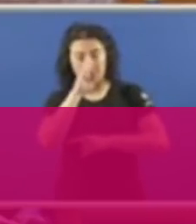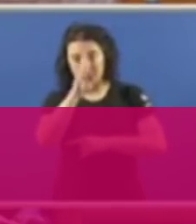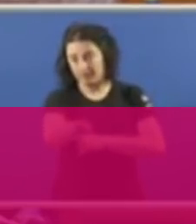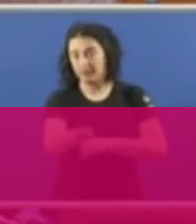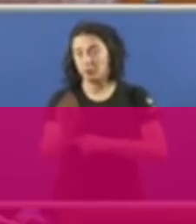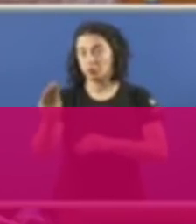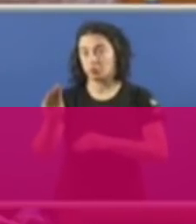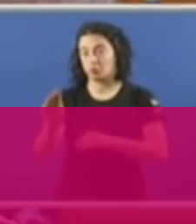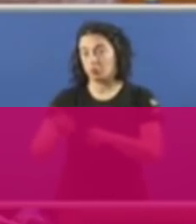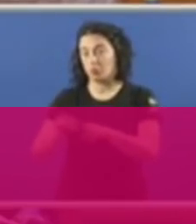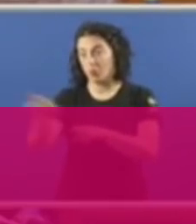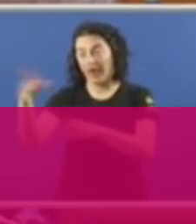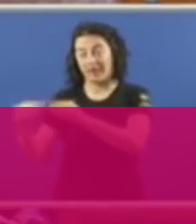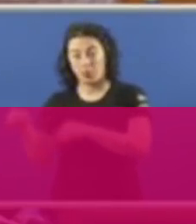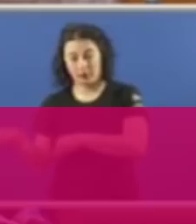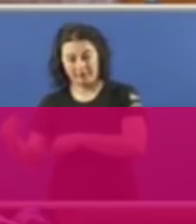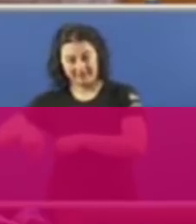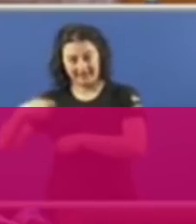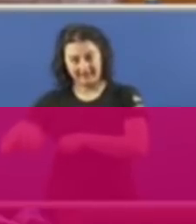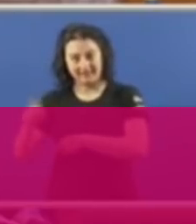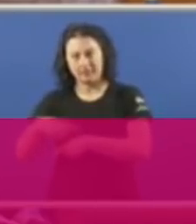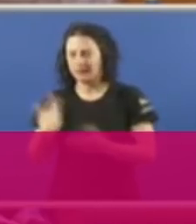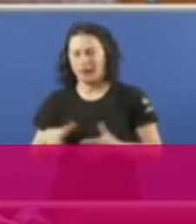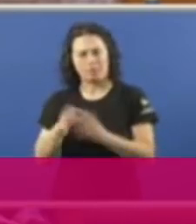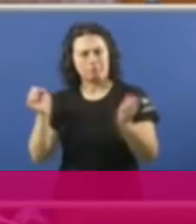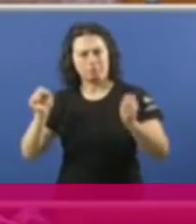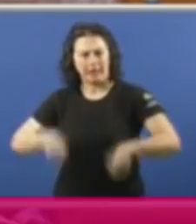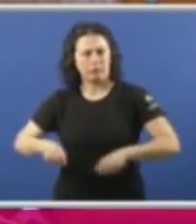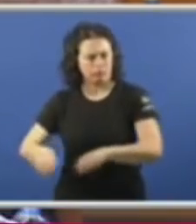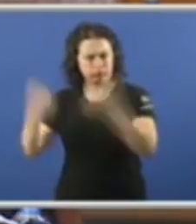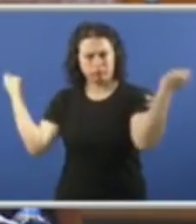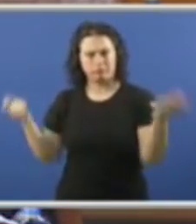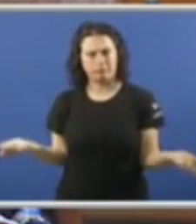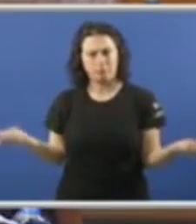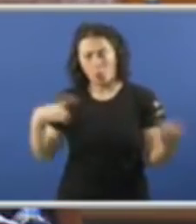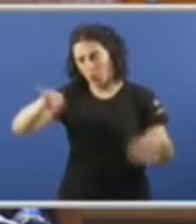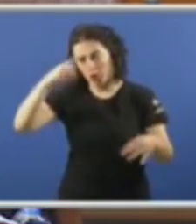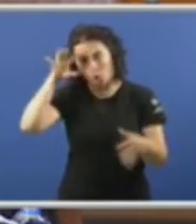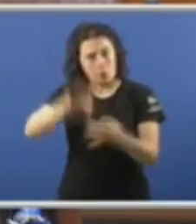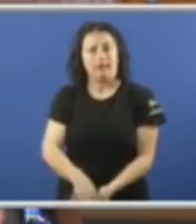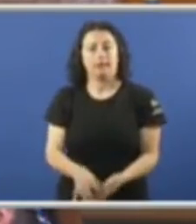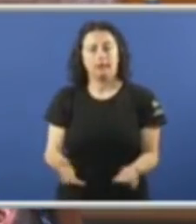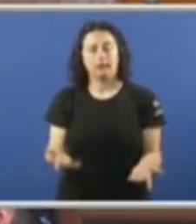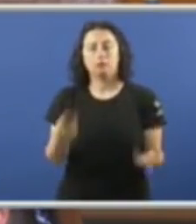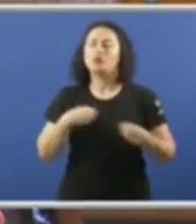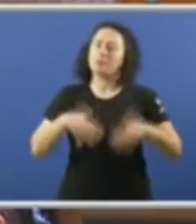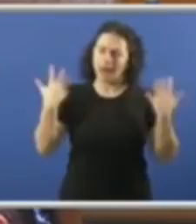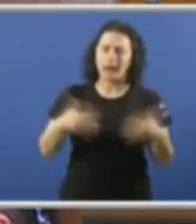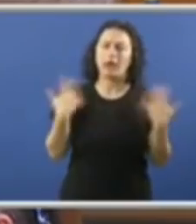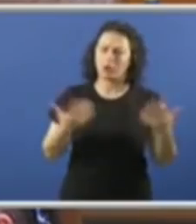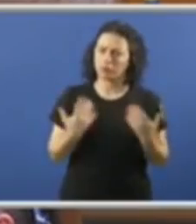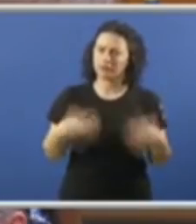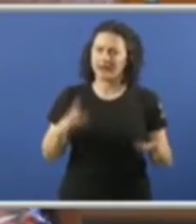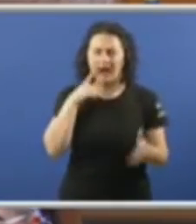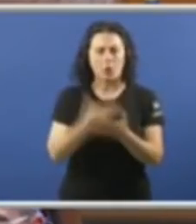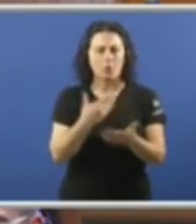seu homólogo de Andalucía para que rompa os seus pactos, porque parece o único coherente. En todo caso, alégrome que superemos o